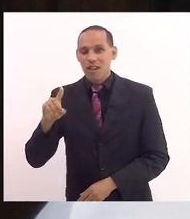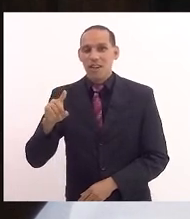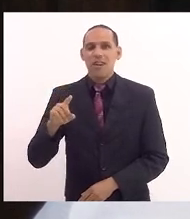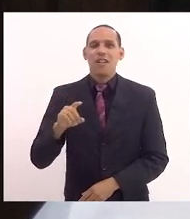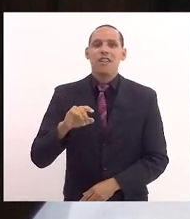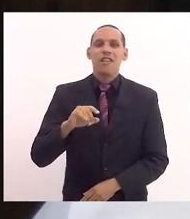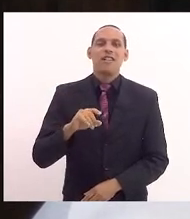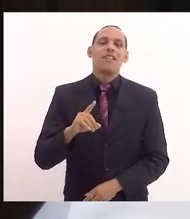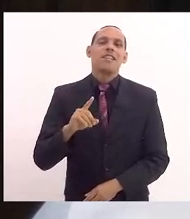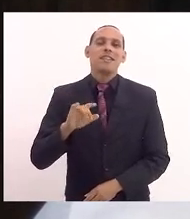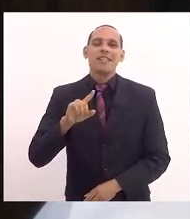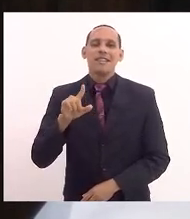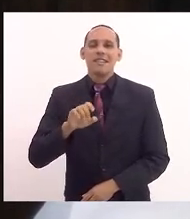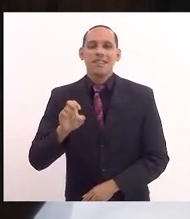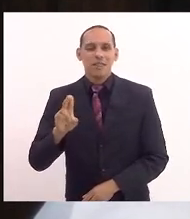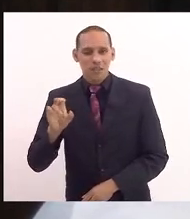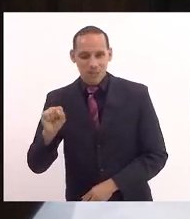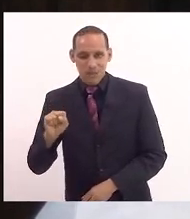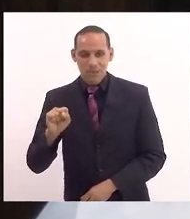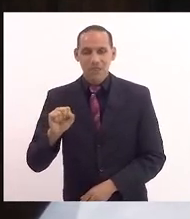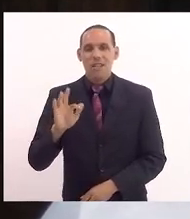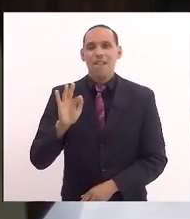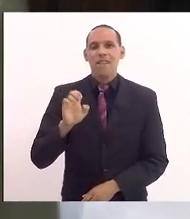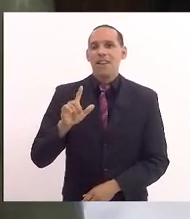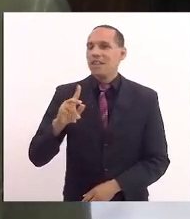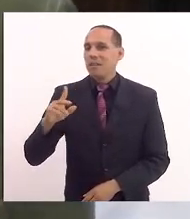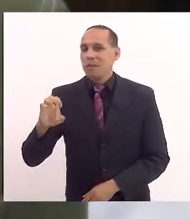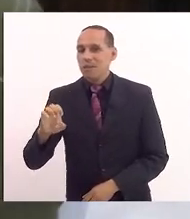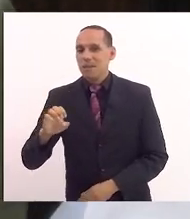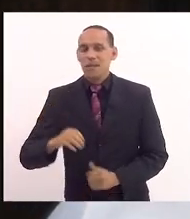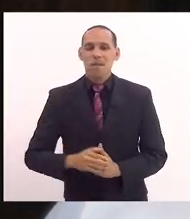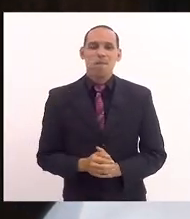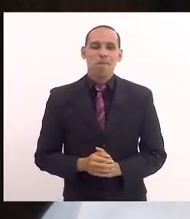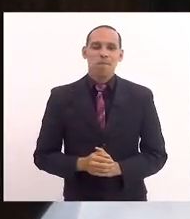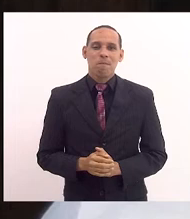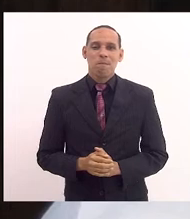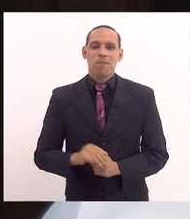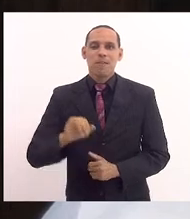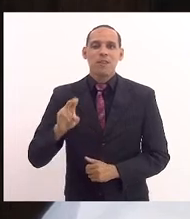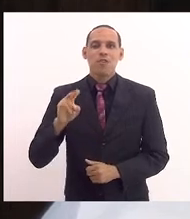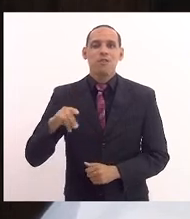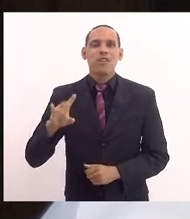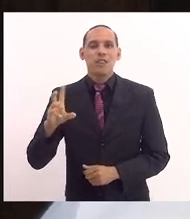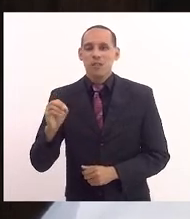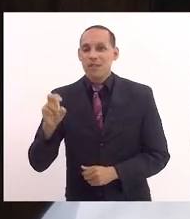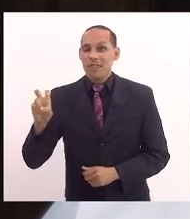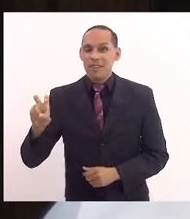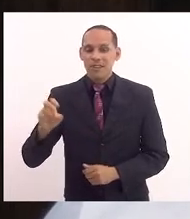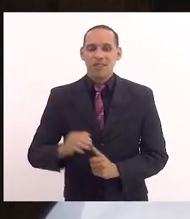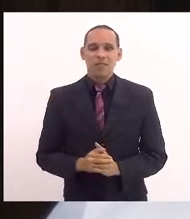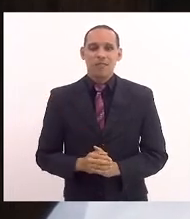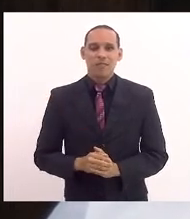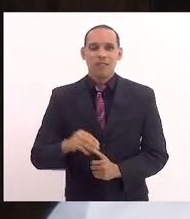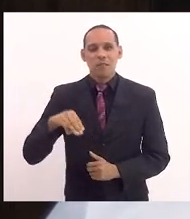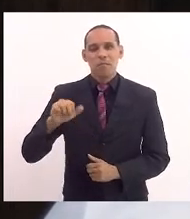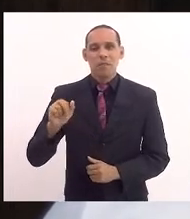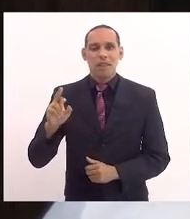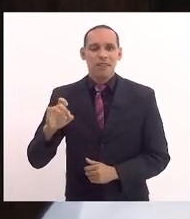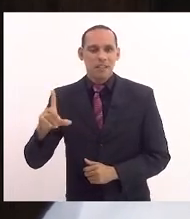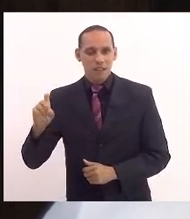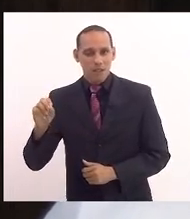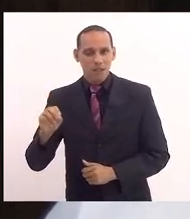Zeus Alencar, Felipe Nogueira, Juninho 5, Marcelo